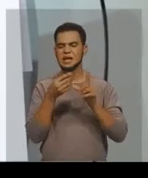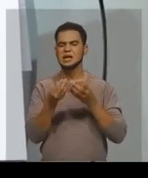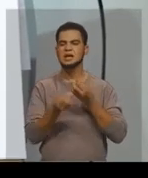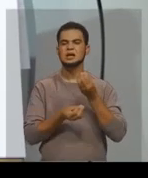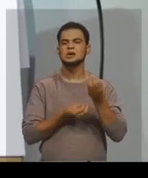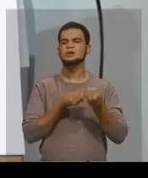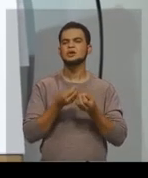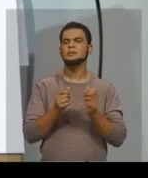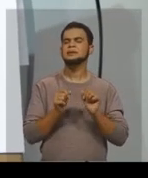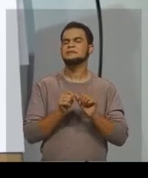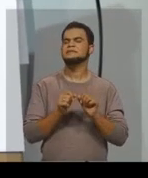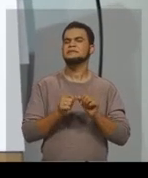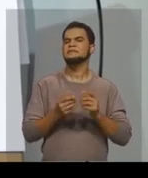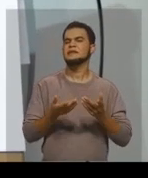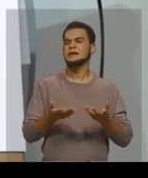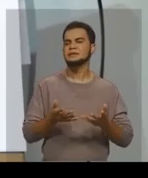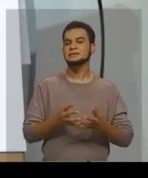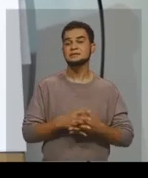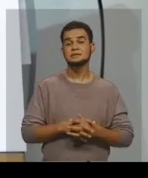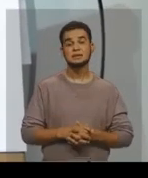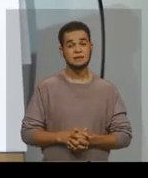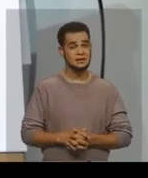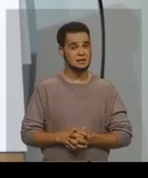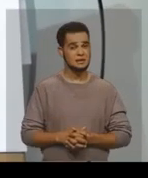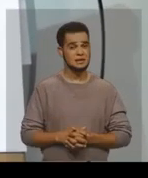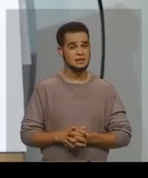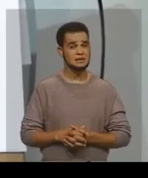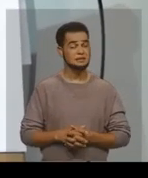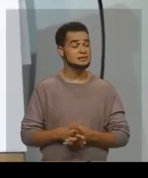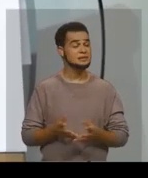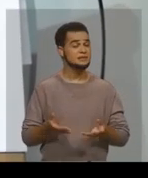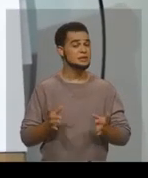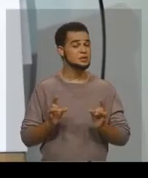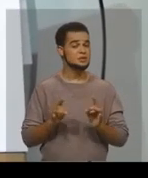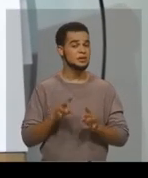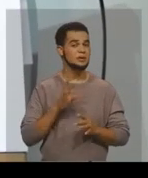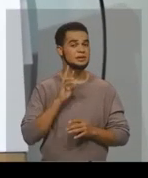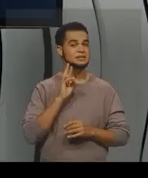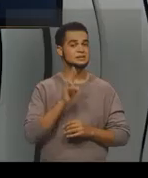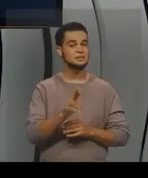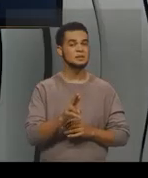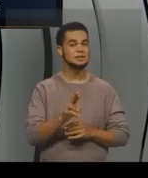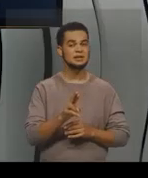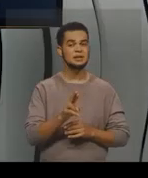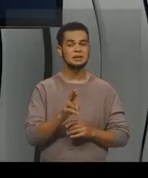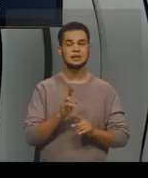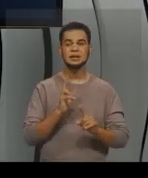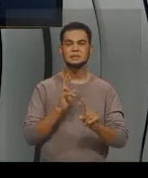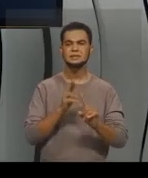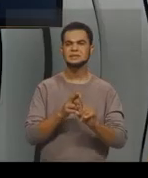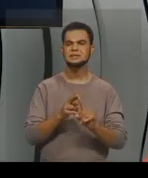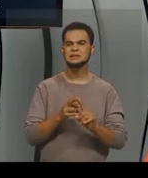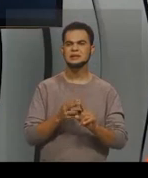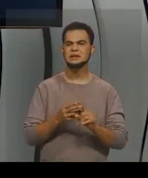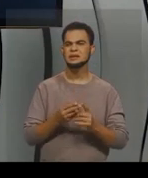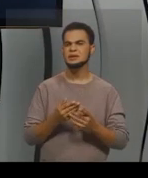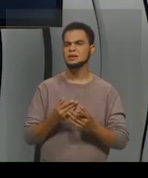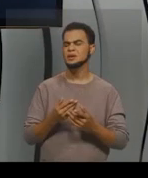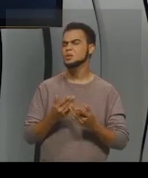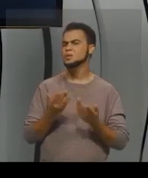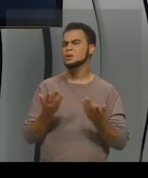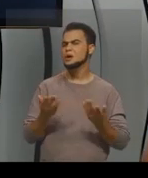vai só responder, né? E representar. Qual que é mesmo? Vamos lá.